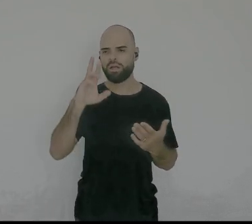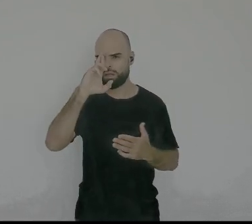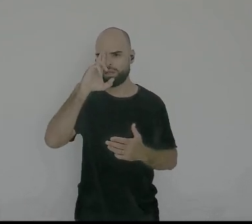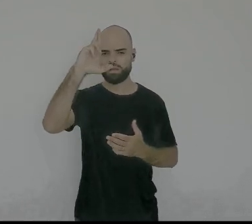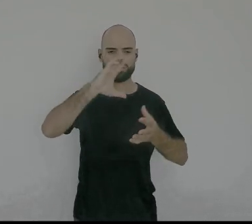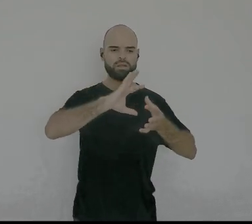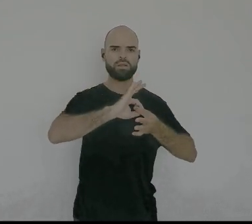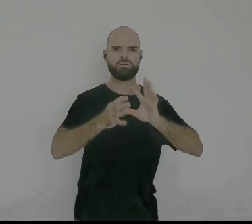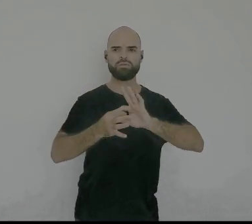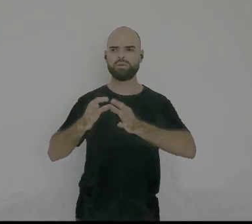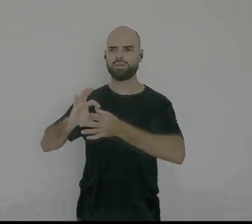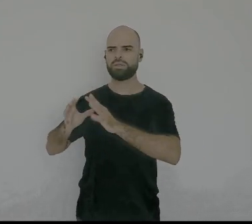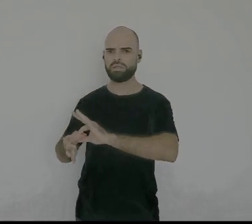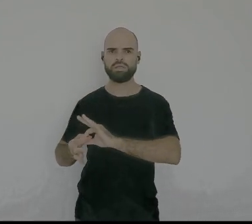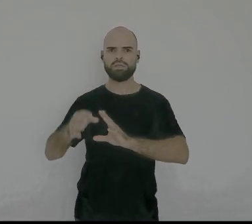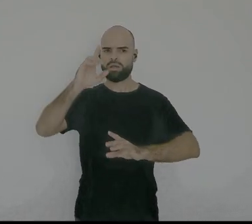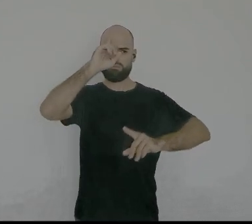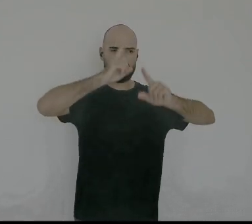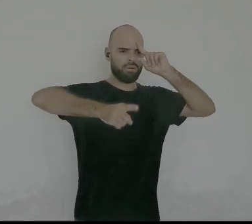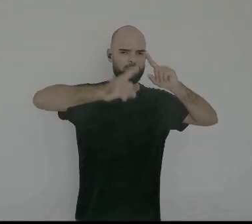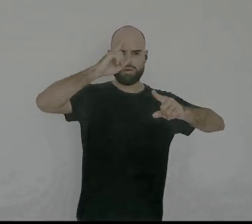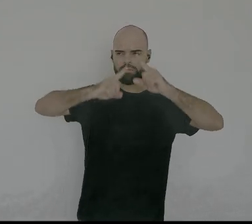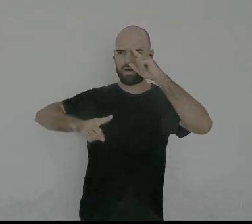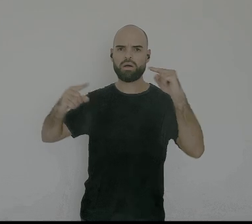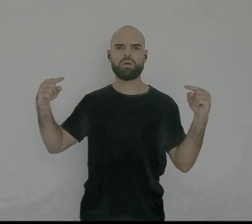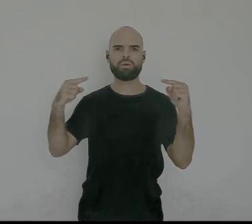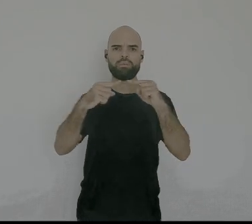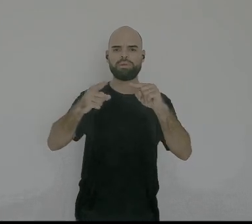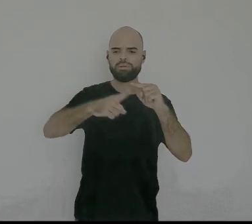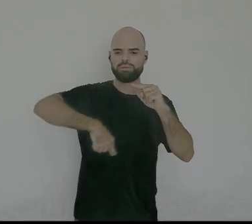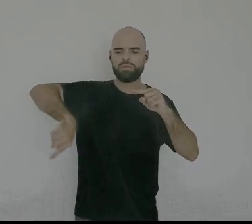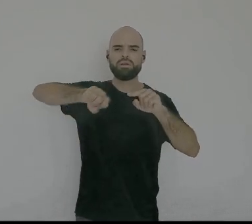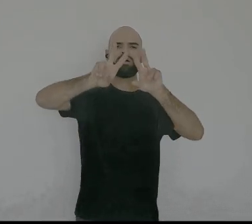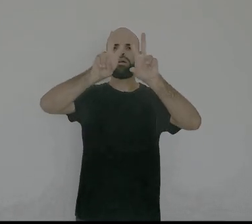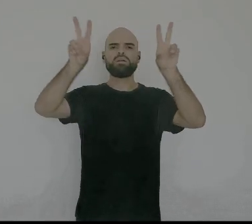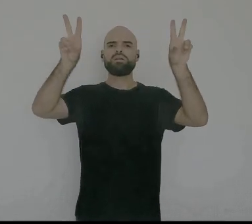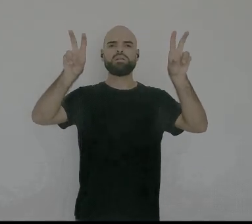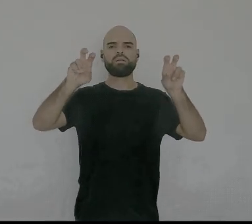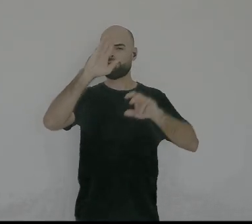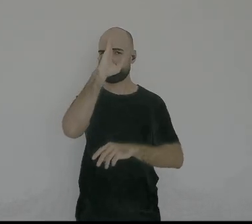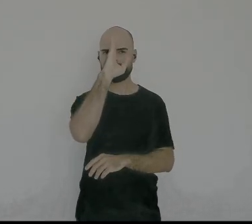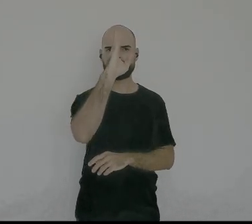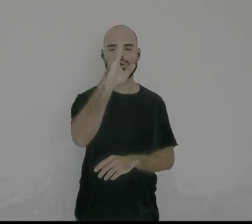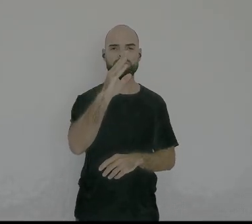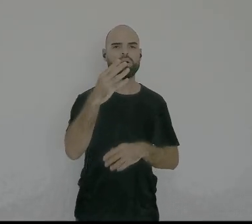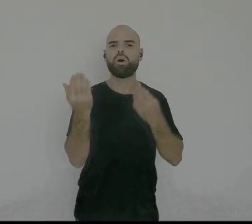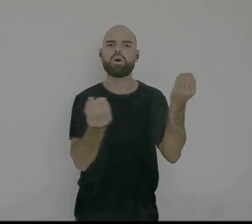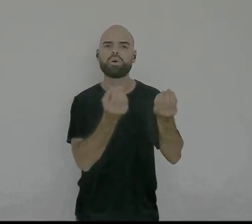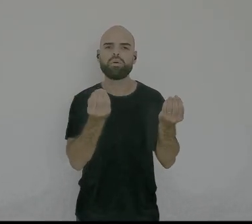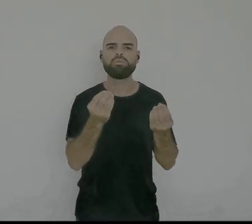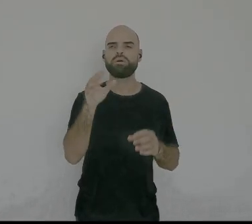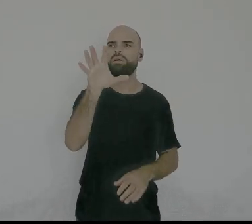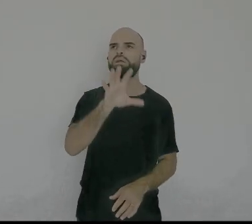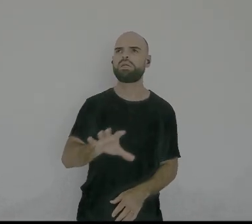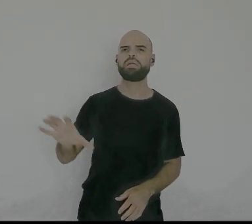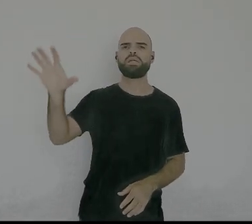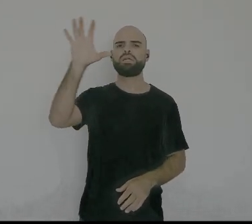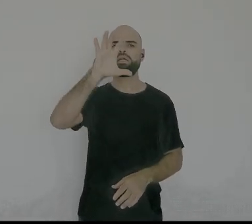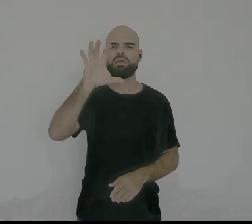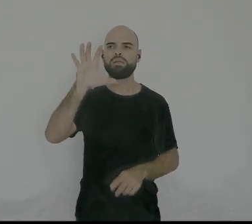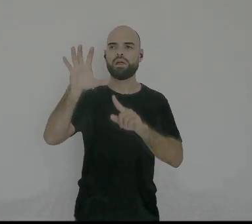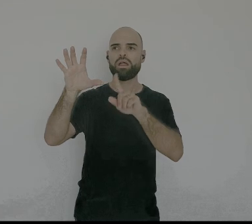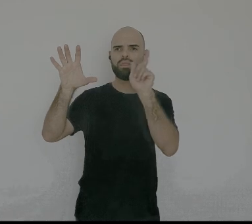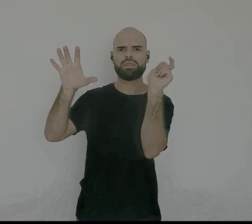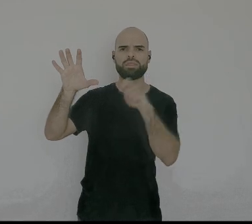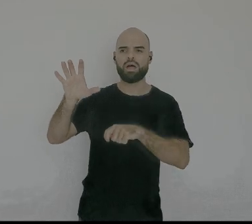E aí entro nas formas de governança das redes, que é o nosso tema principal.